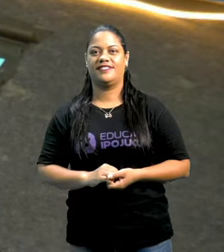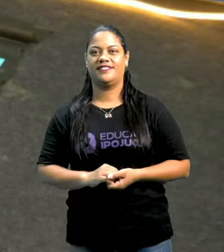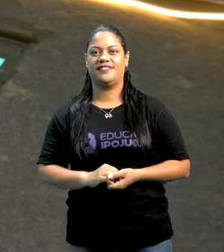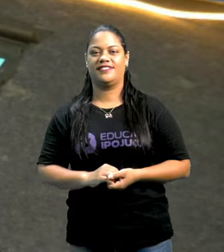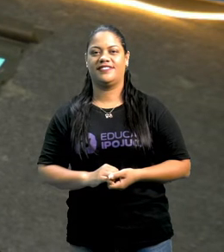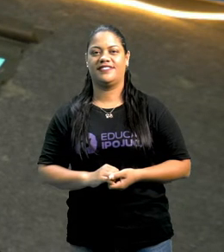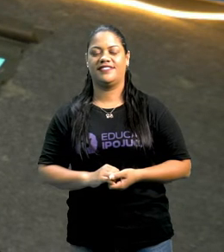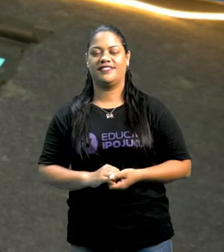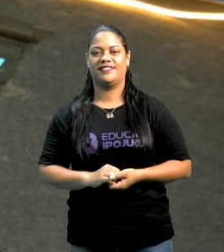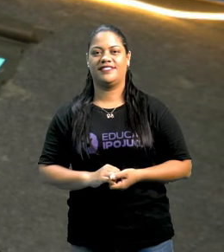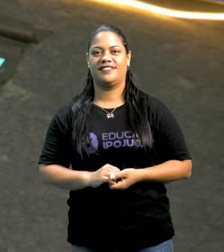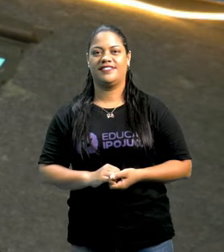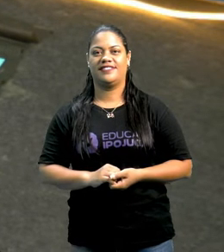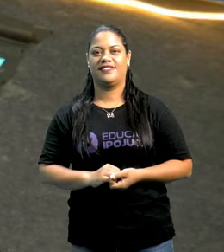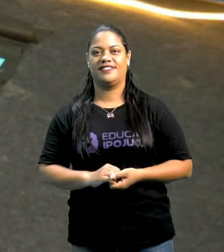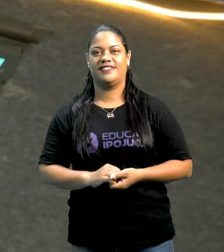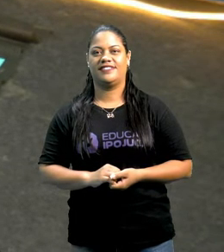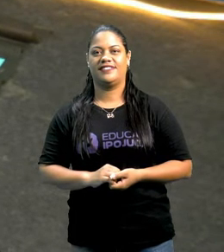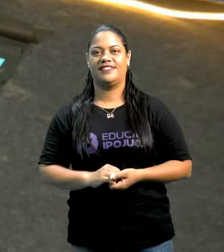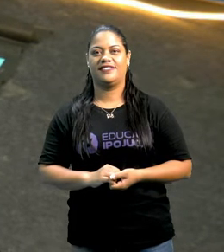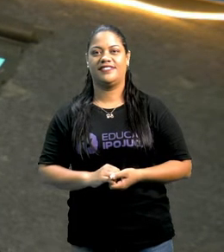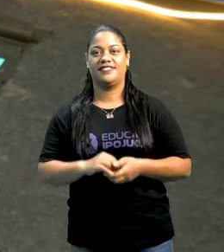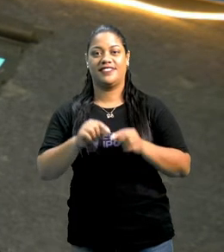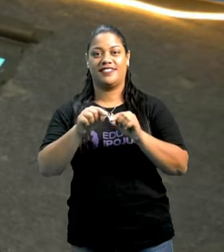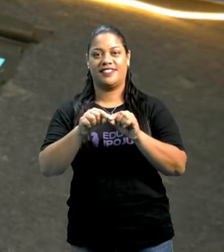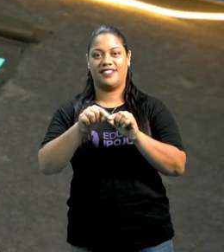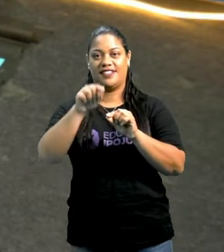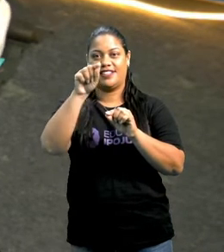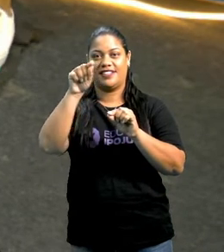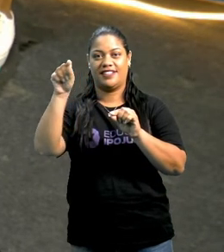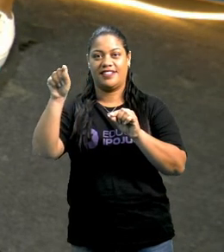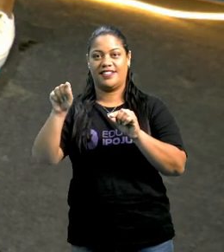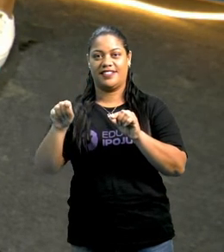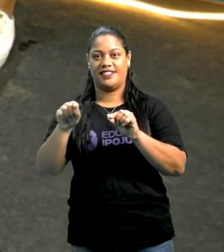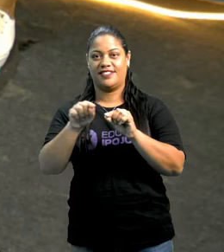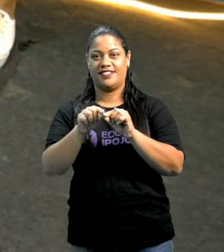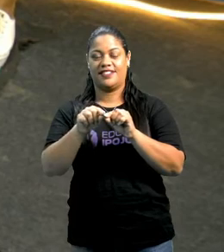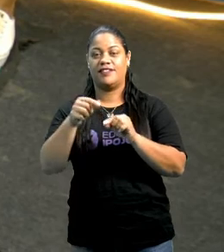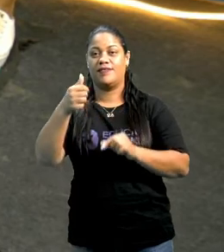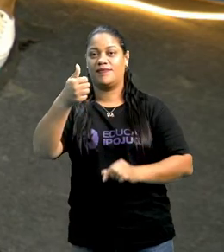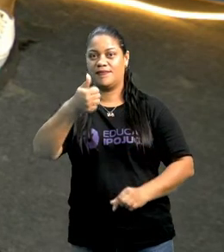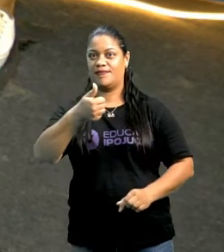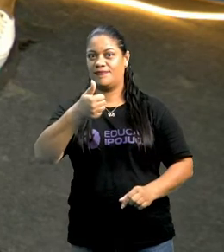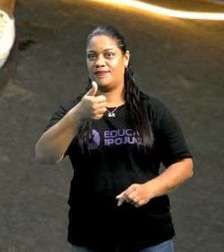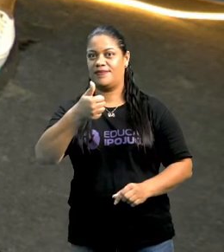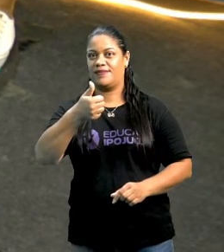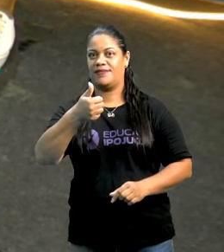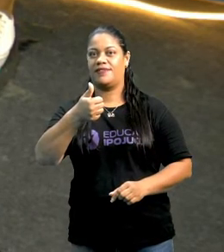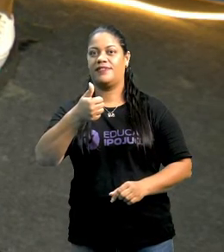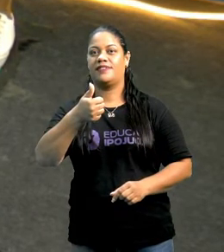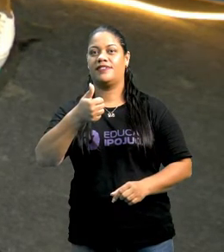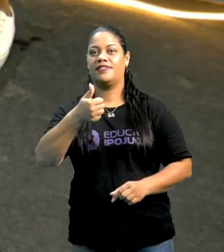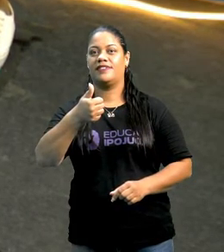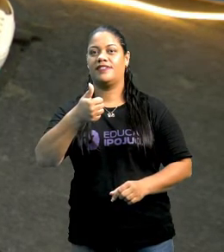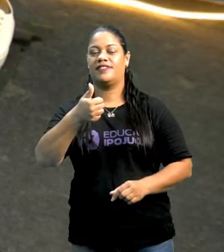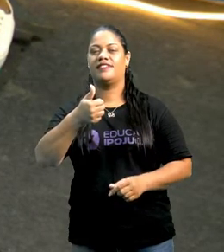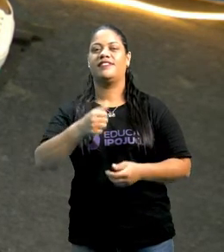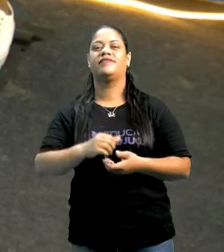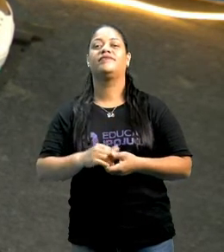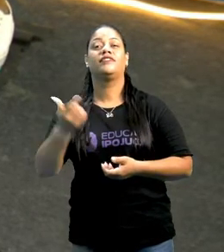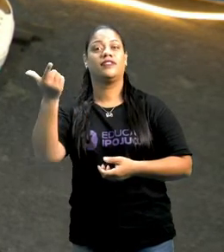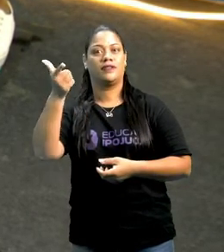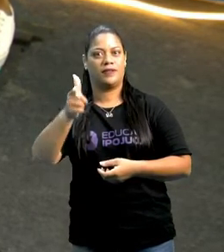E o dado caiu no retângulo, então um pulinho para o retângulo.